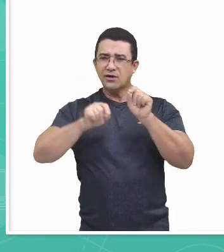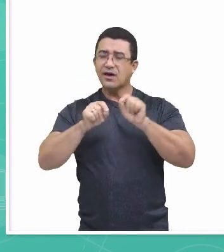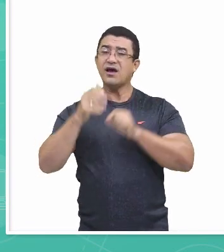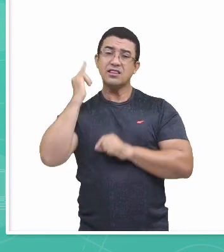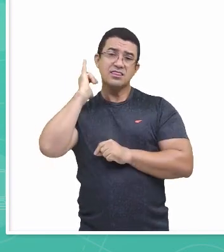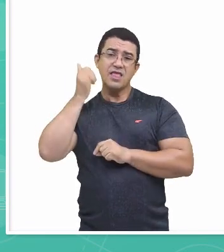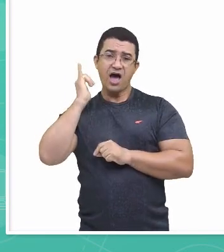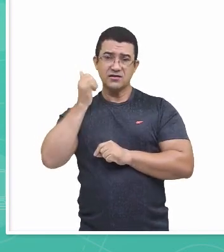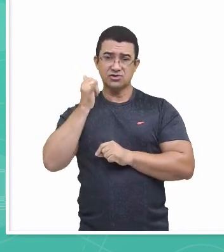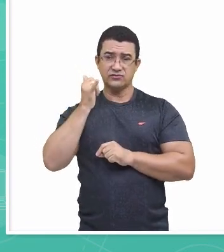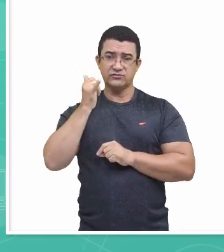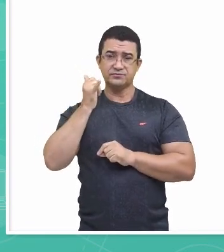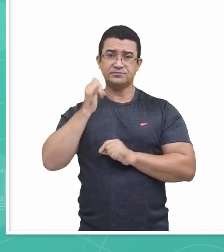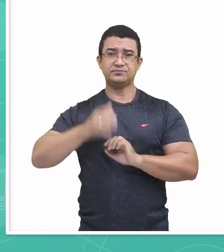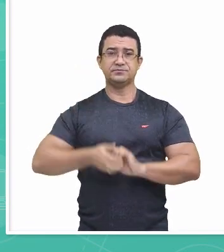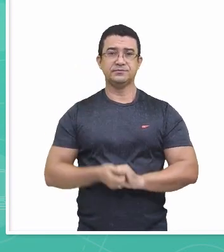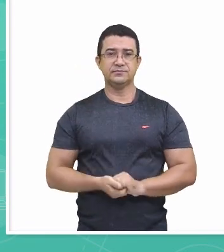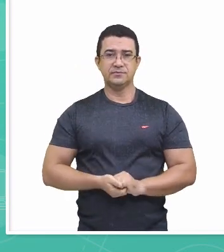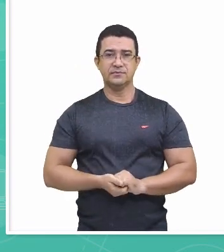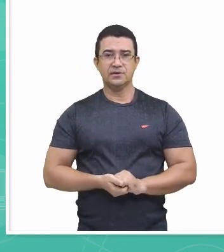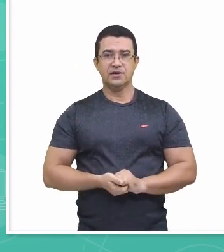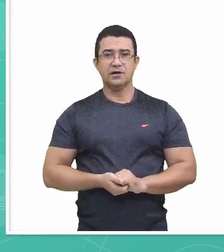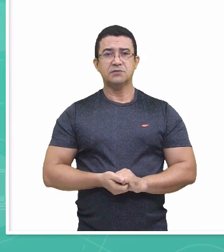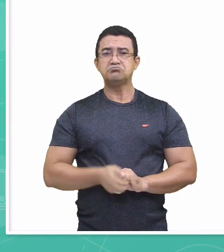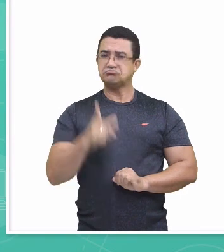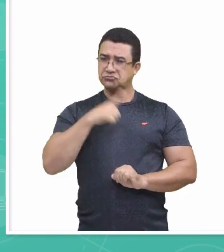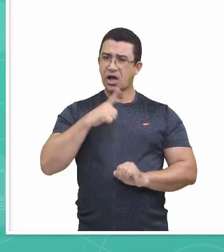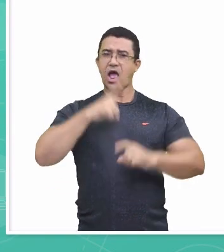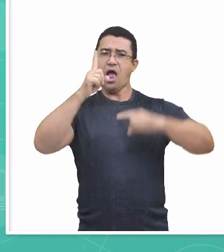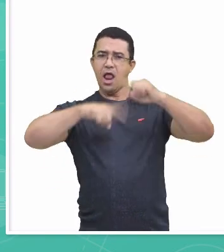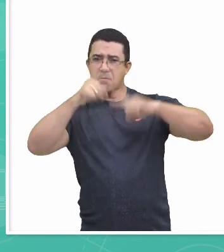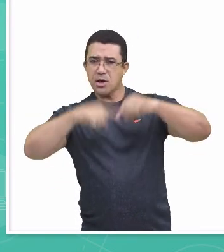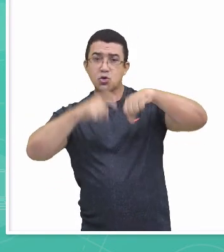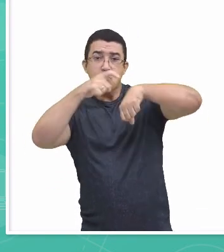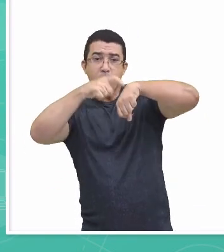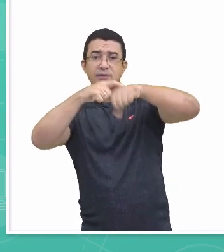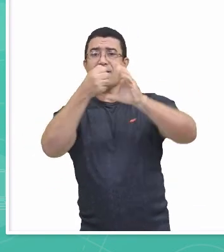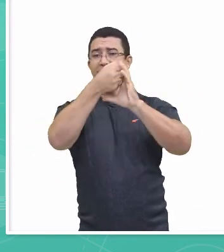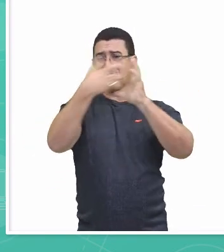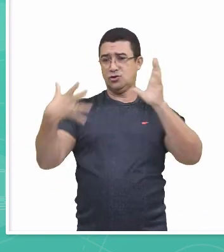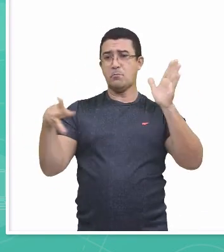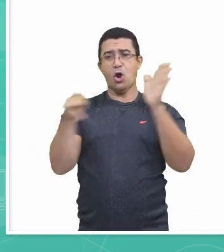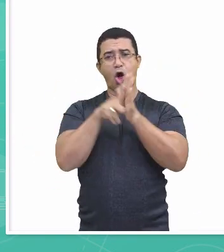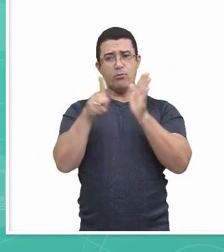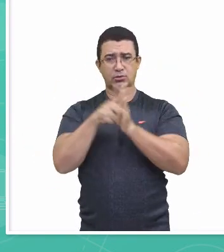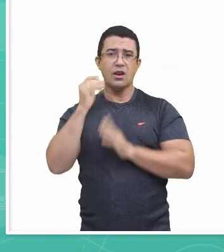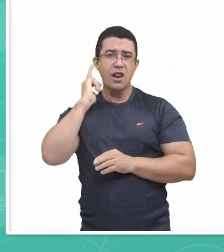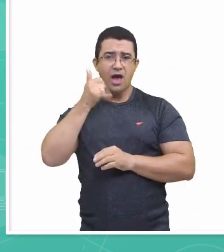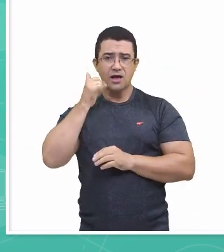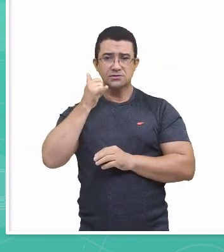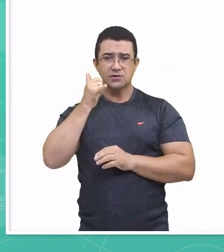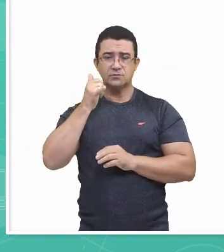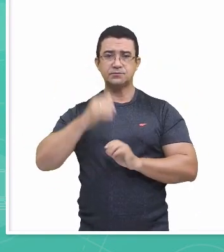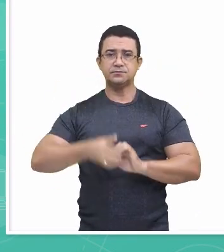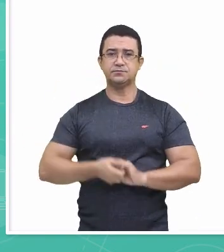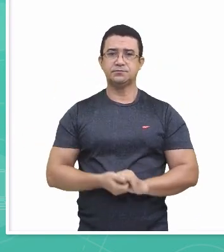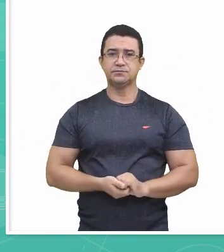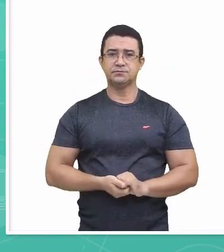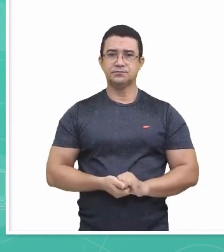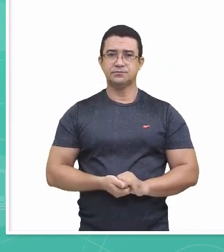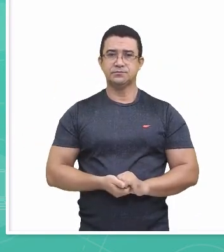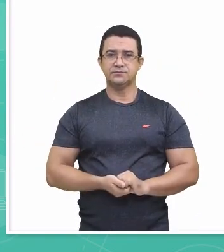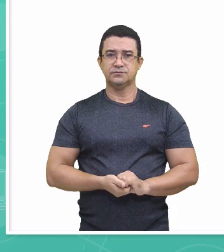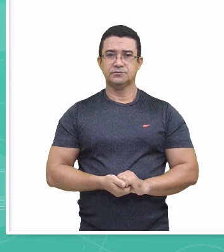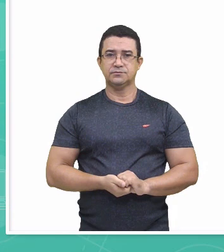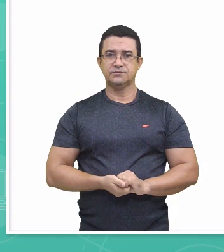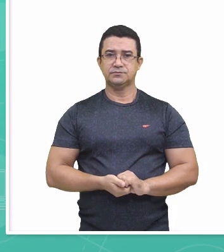narrativo, olha só. Ou seja, possui elementos e momentos característicos de uma narração. Muito bem. Então vamos ver aqui, olha, a fábula é um